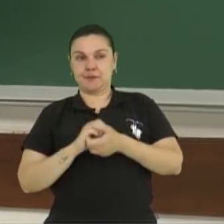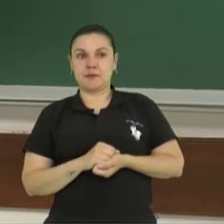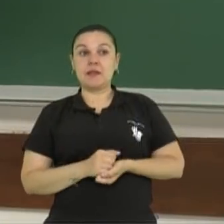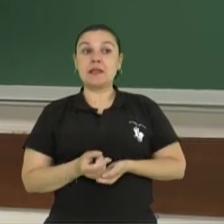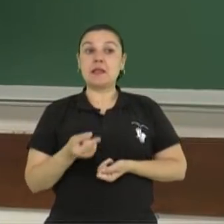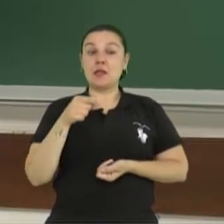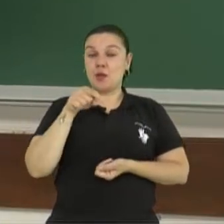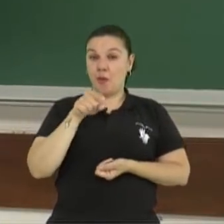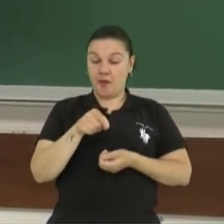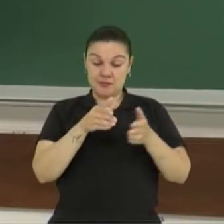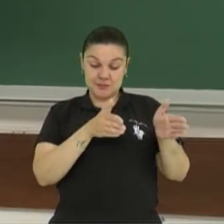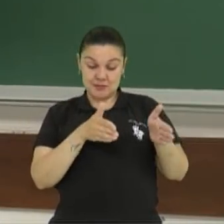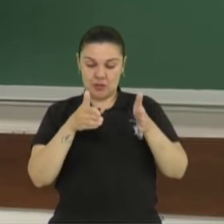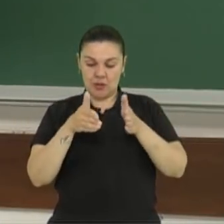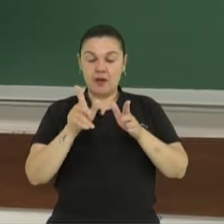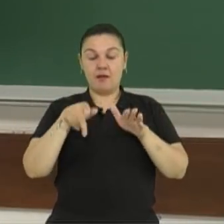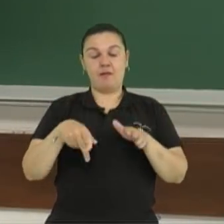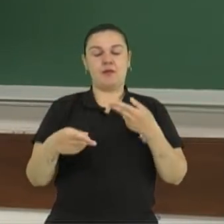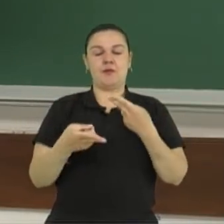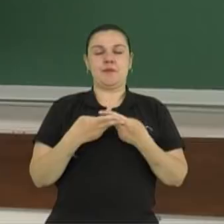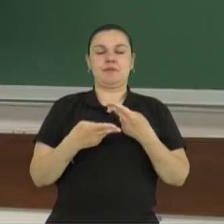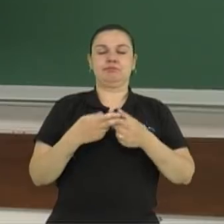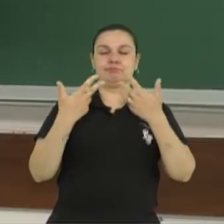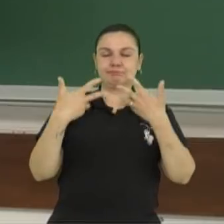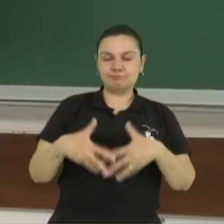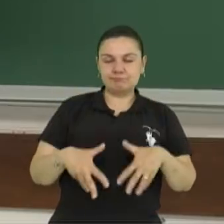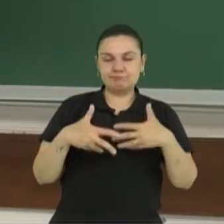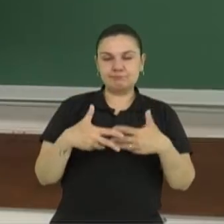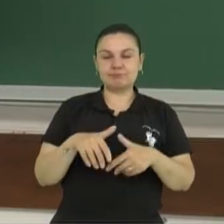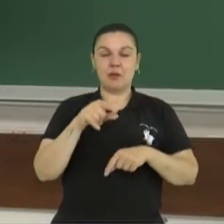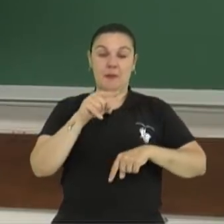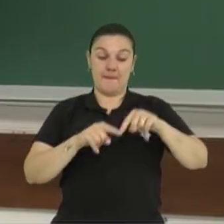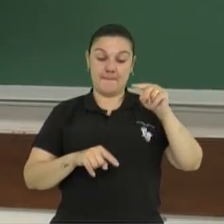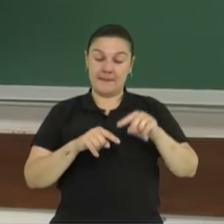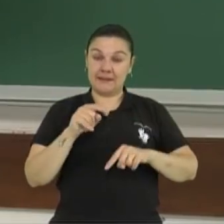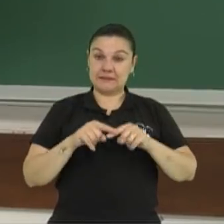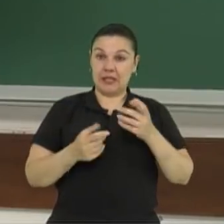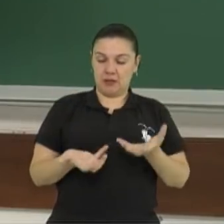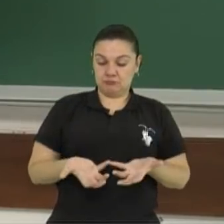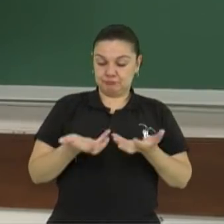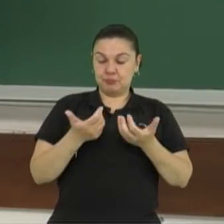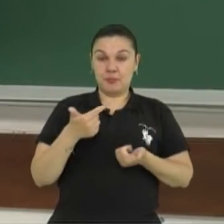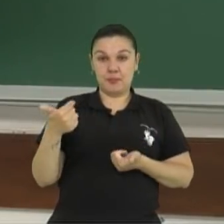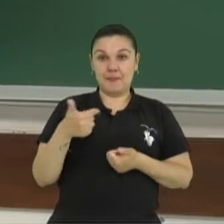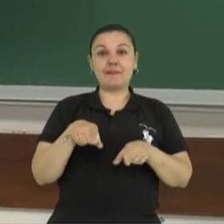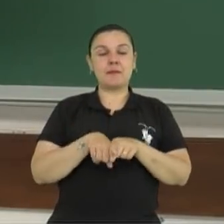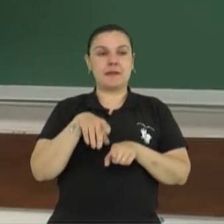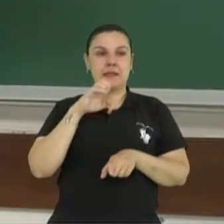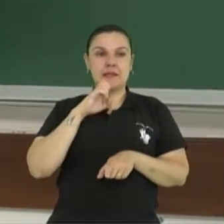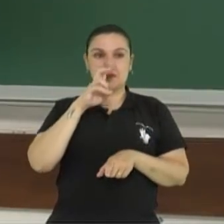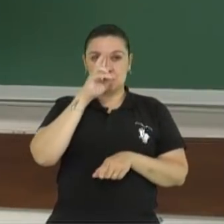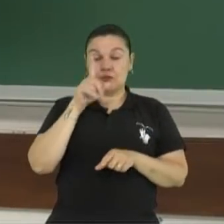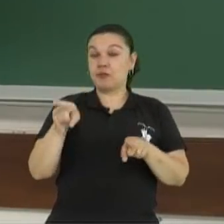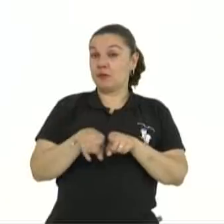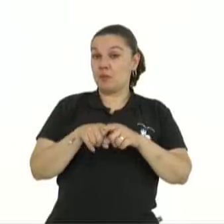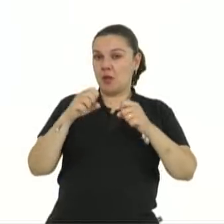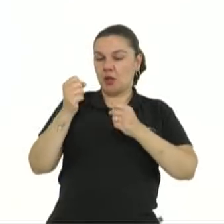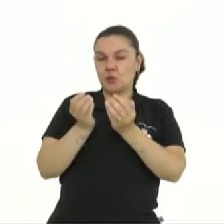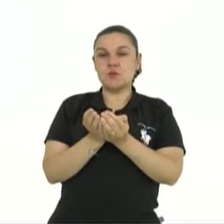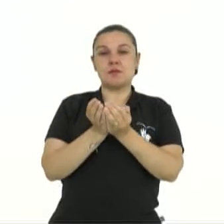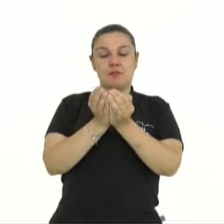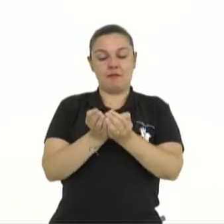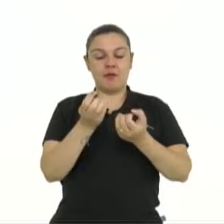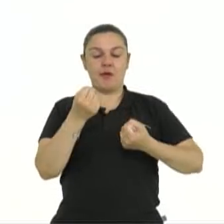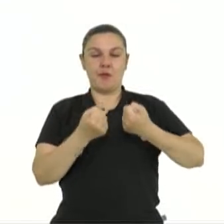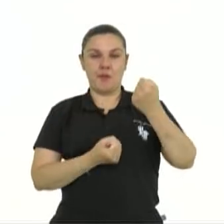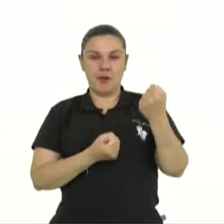Então, esse processo, ele requer bastante matéria-prima e um consumo elevado de energia. Indústria naval, de